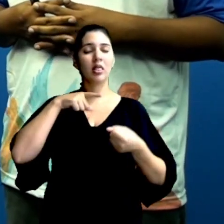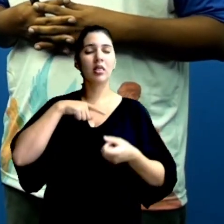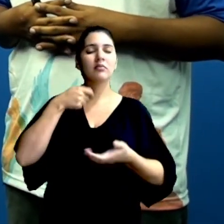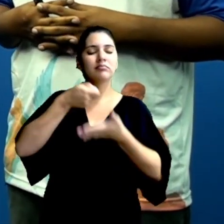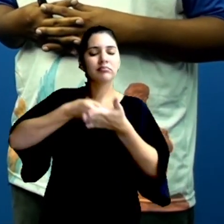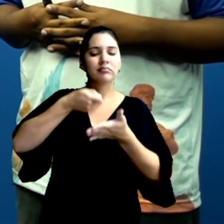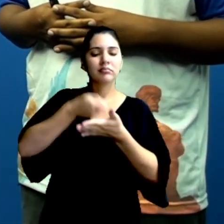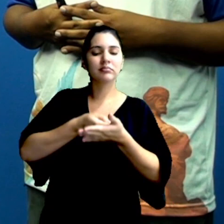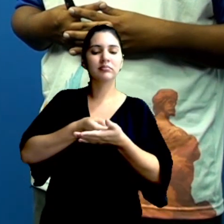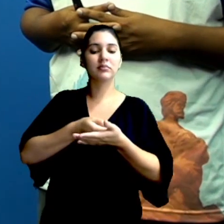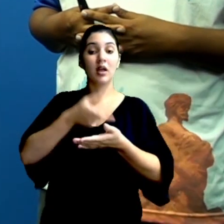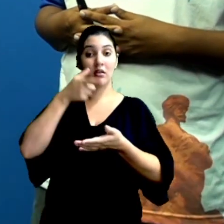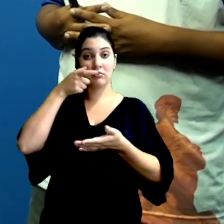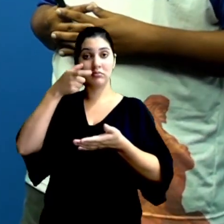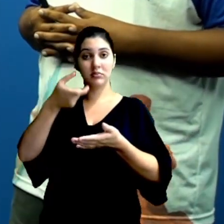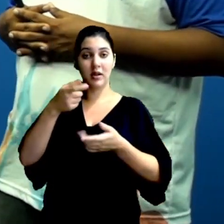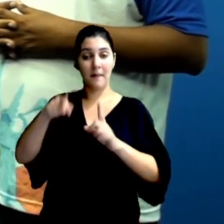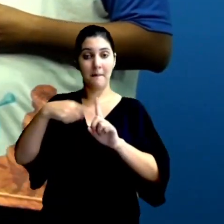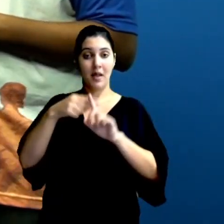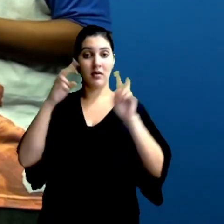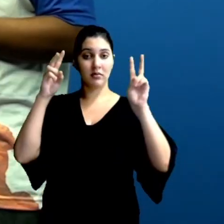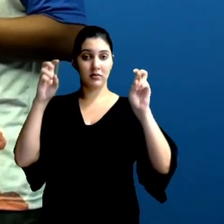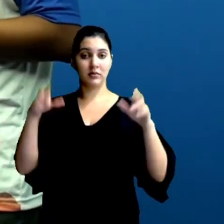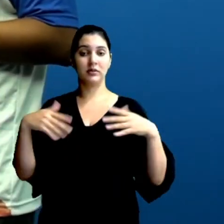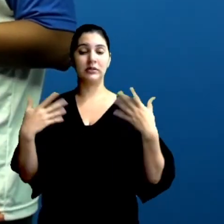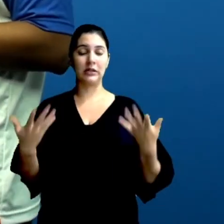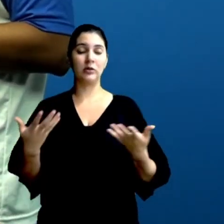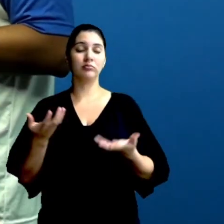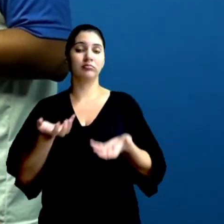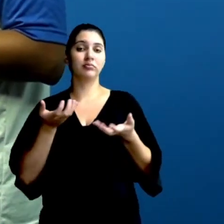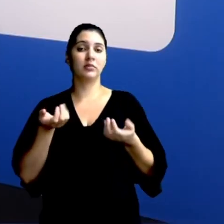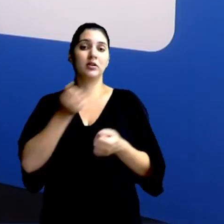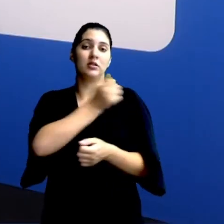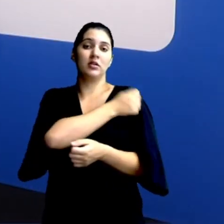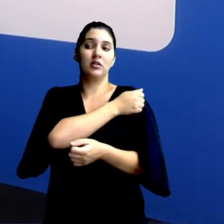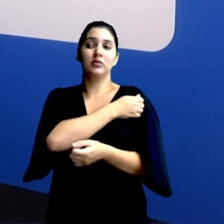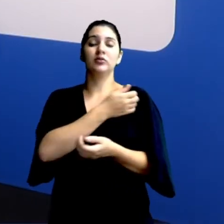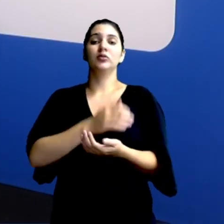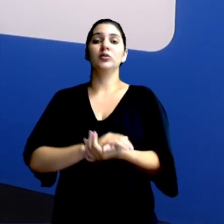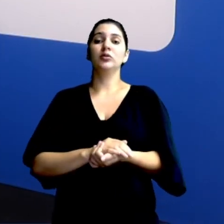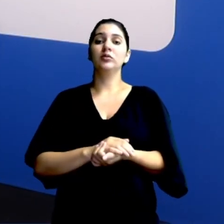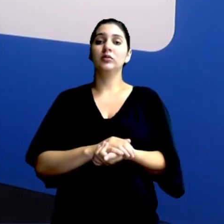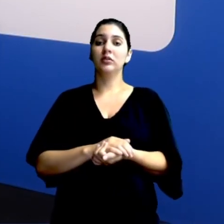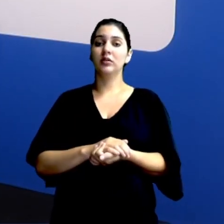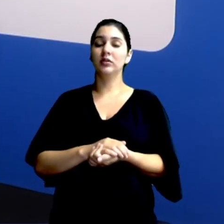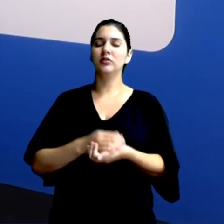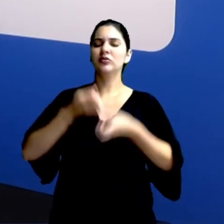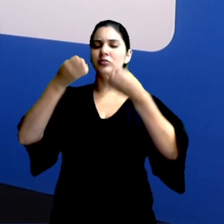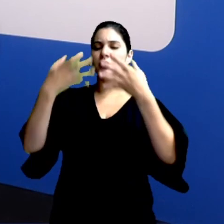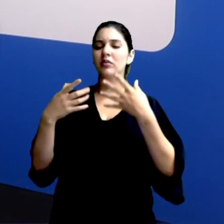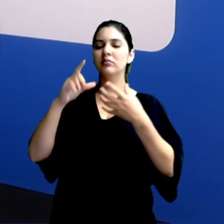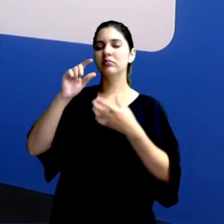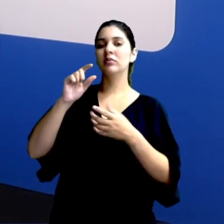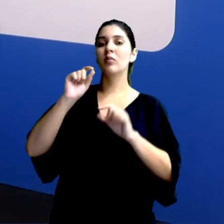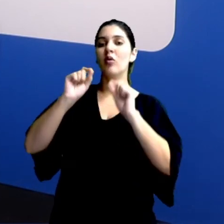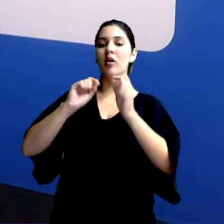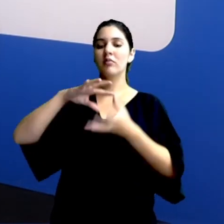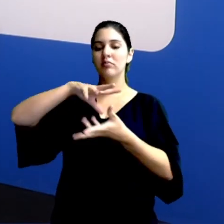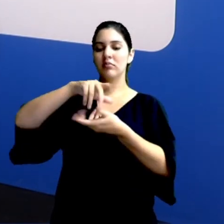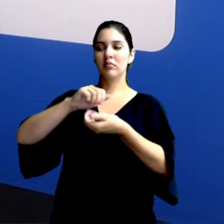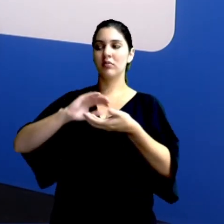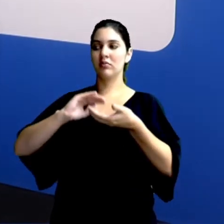sobre o tema, certo? Então, queridos alunos, nós falamos aqui um pouco sobre o Oriente Médio,